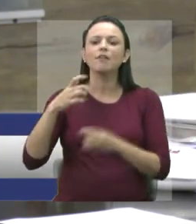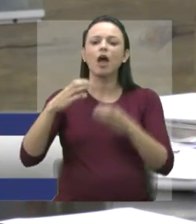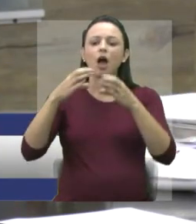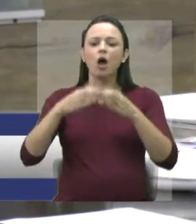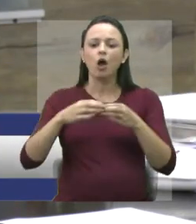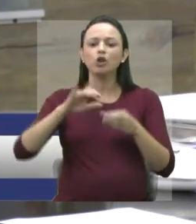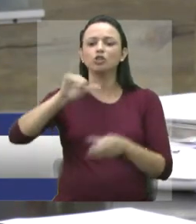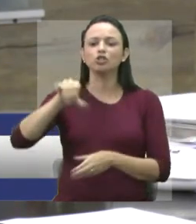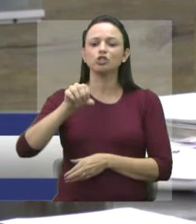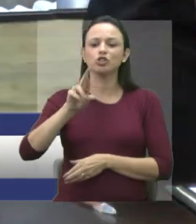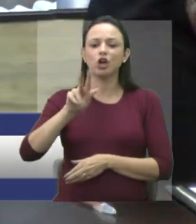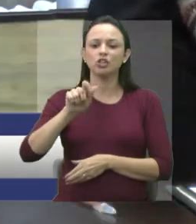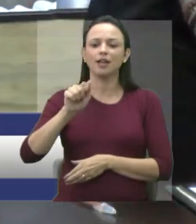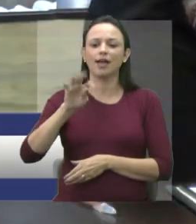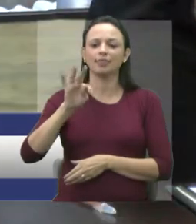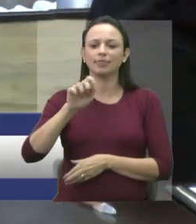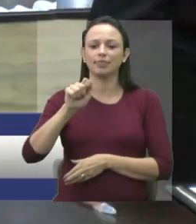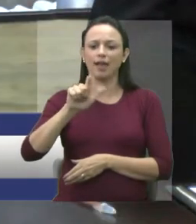Atala.